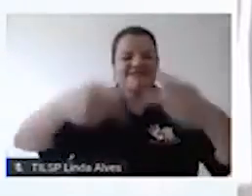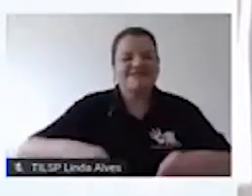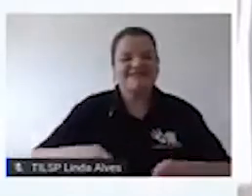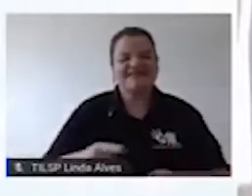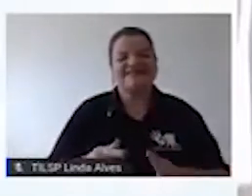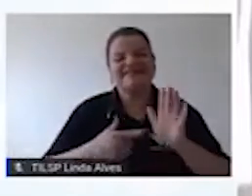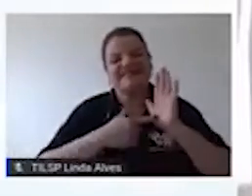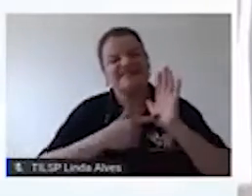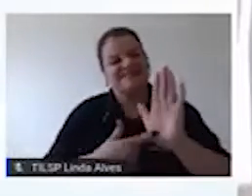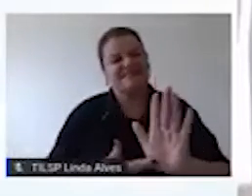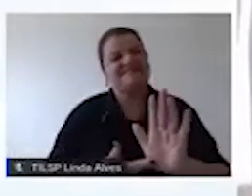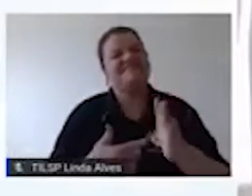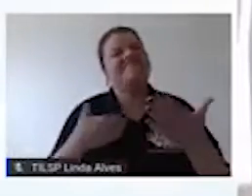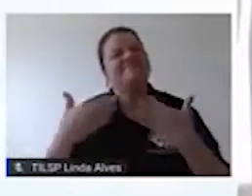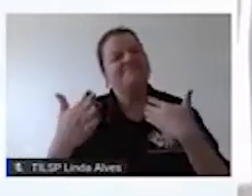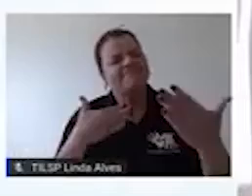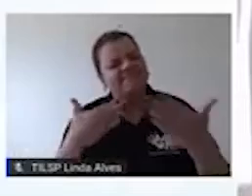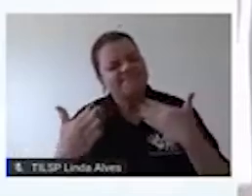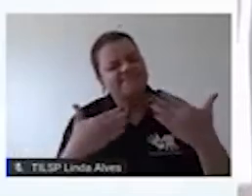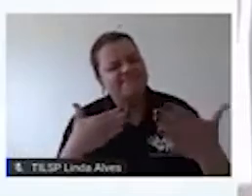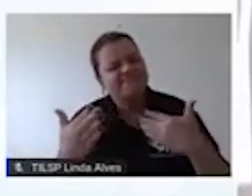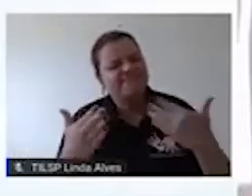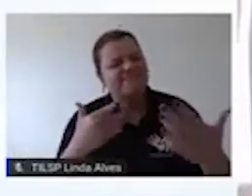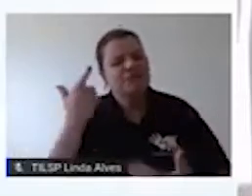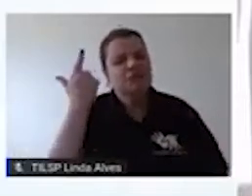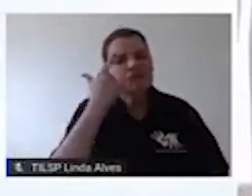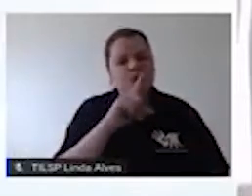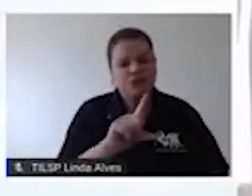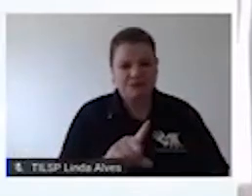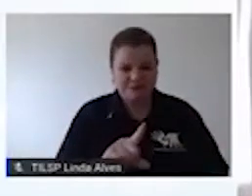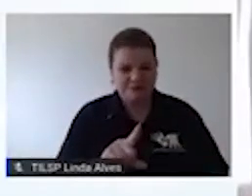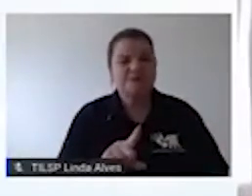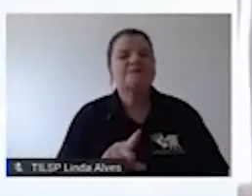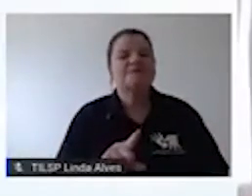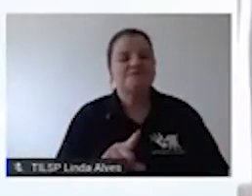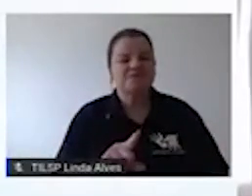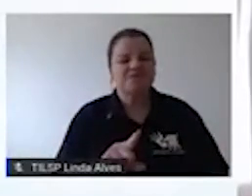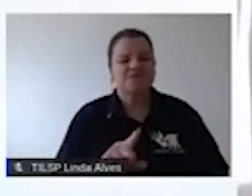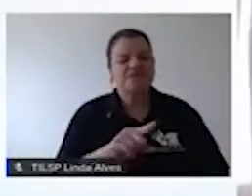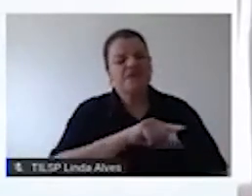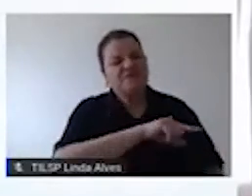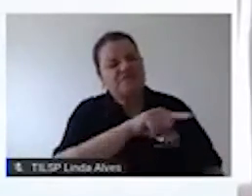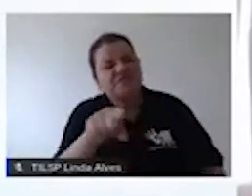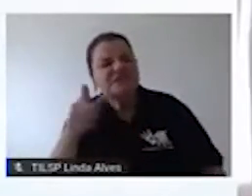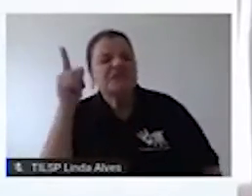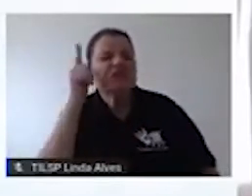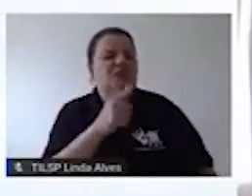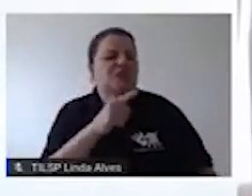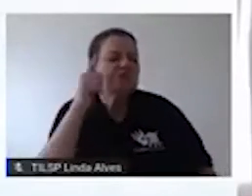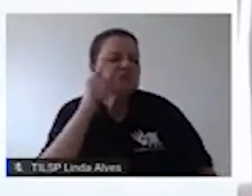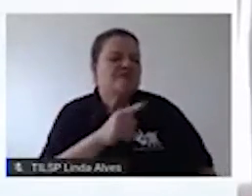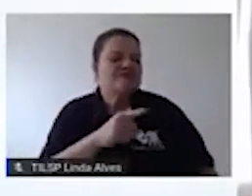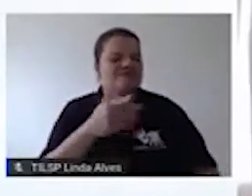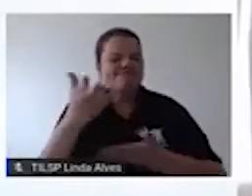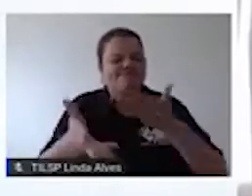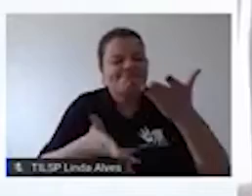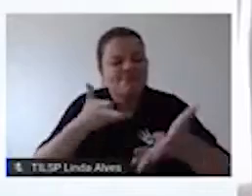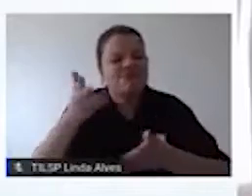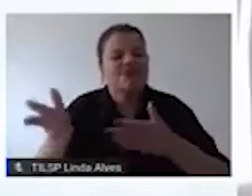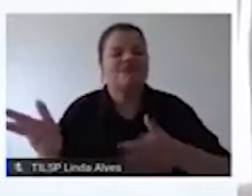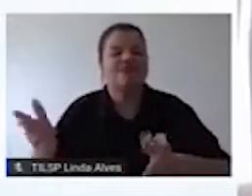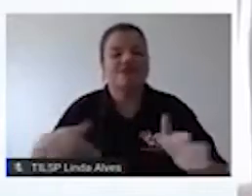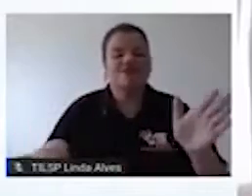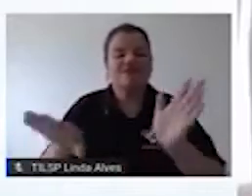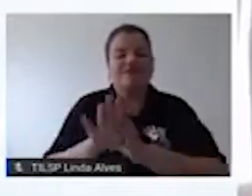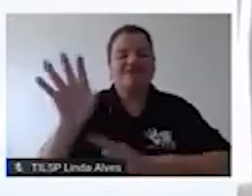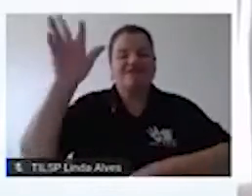que você conseguiu dialogar, que você soube tratar as coisas para poder chegar nos lugares, porque também a